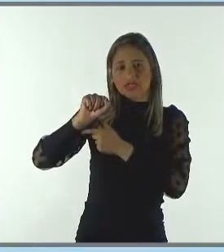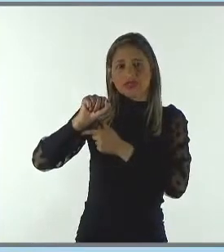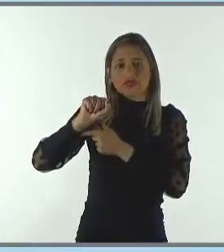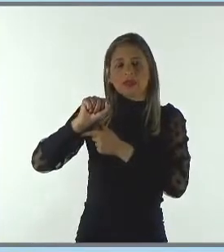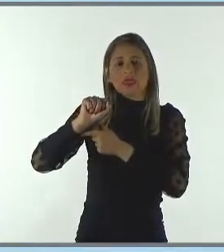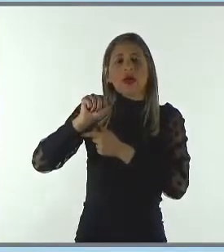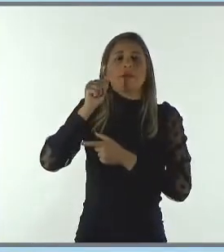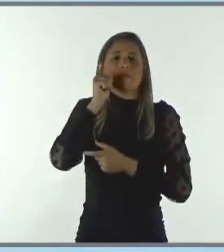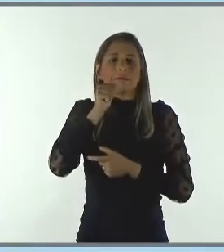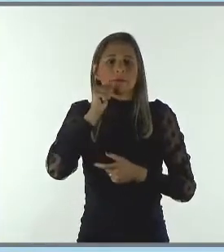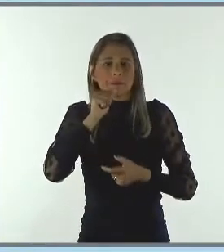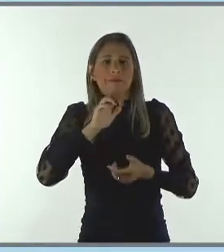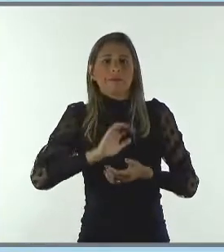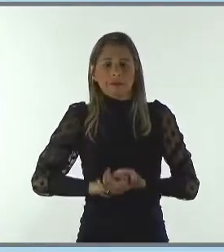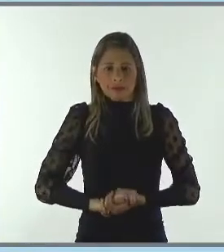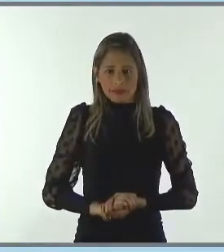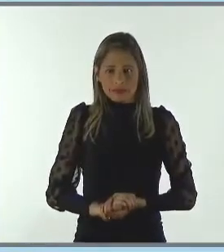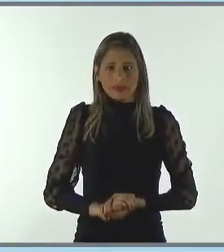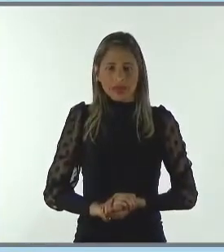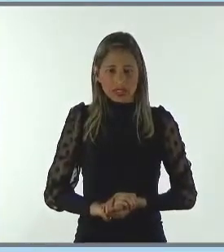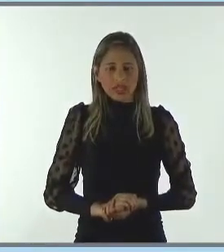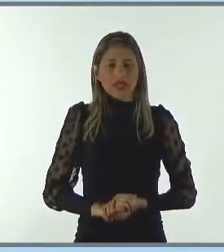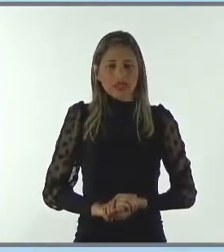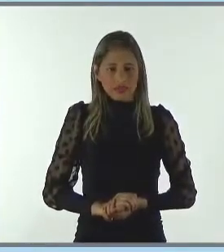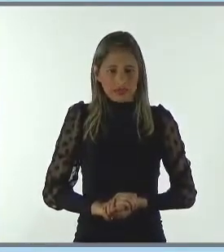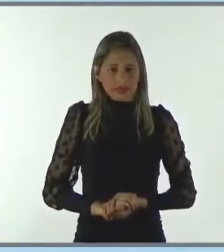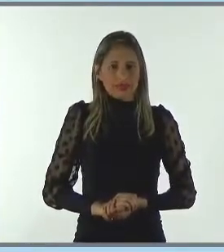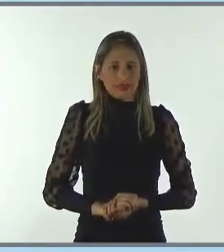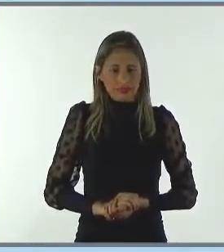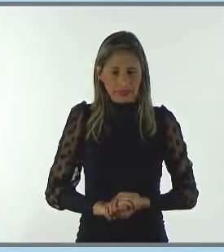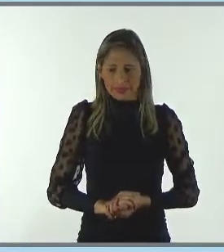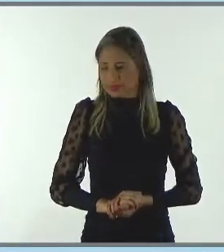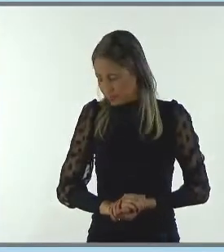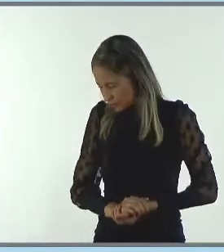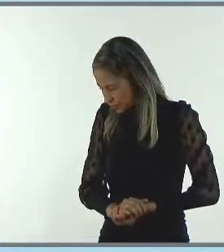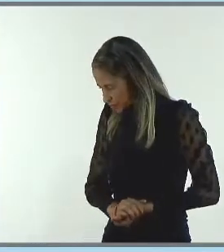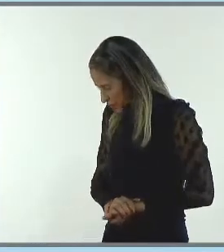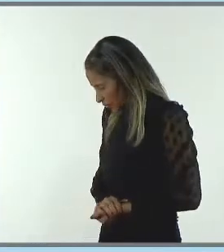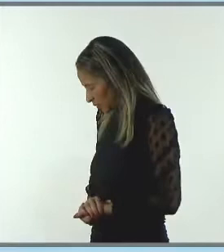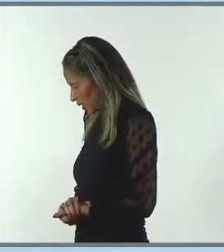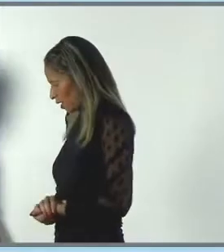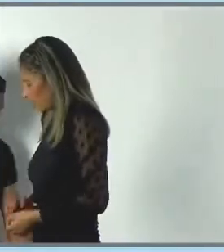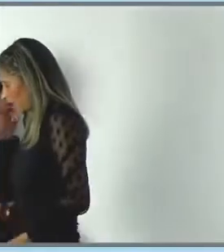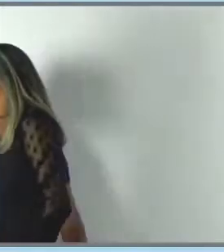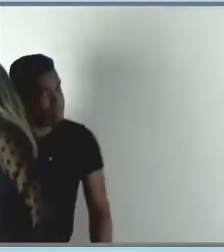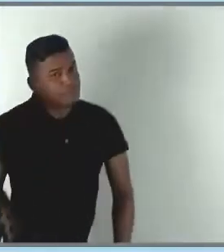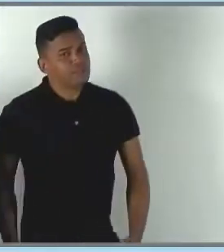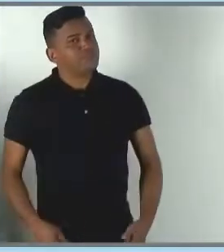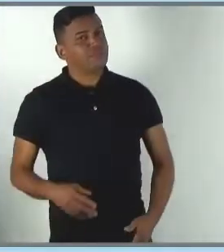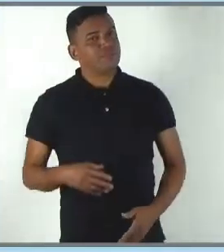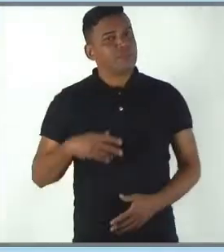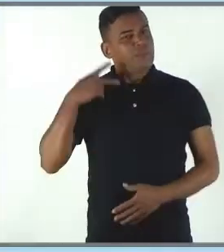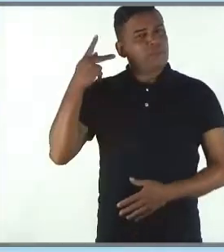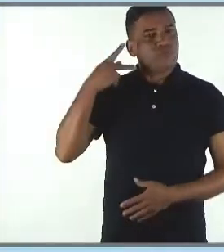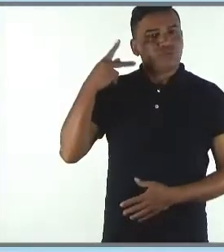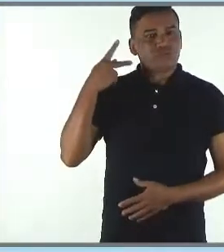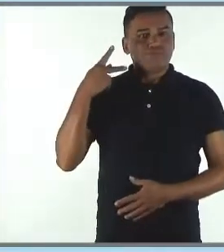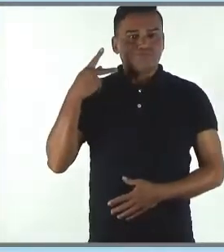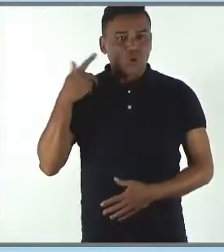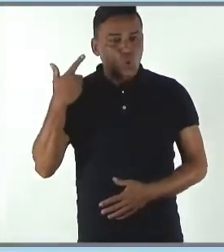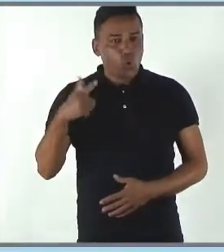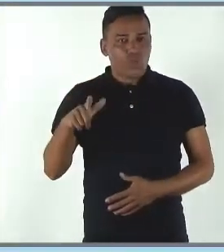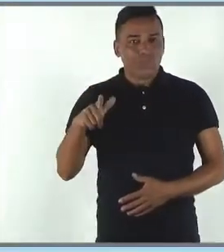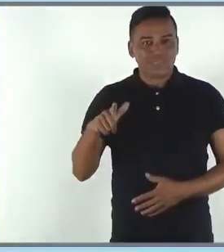até um tema para discutirmos à parte. São muitas hoje que estão trabalhando, tá? Fruto exatamente dessas lutas políticas. Mas o caso da